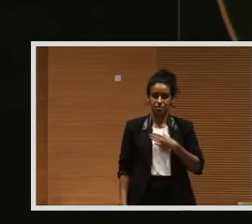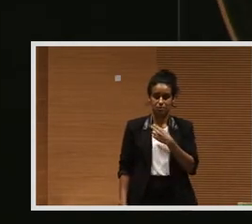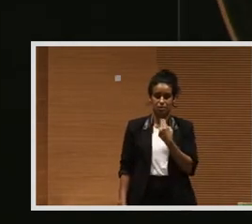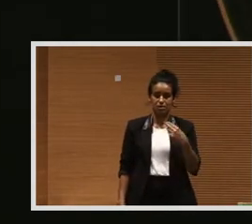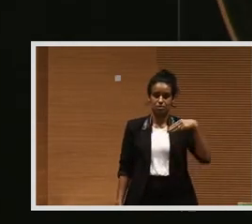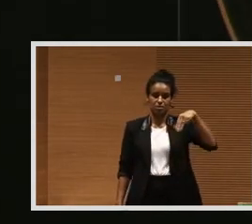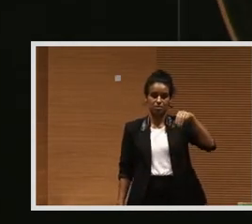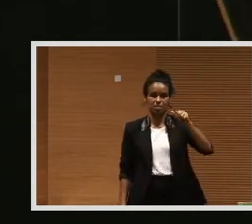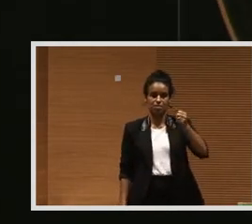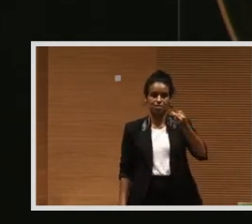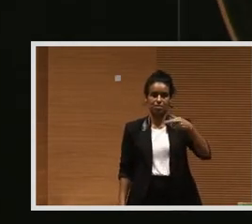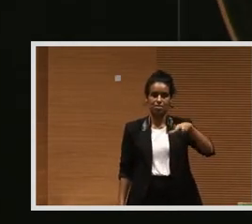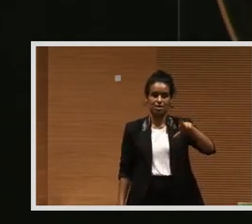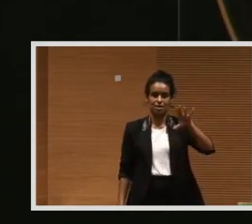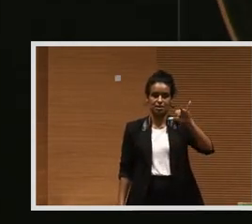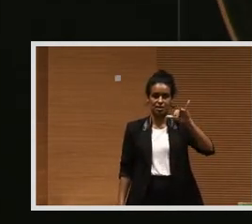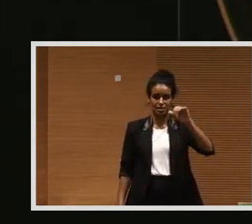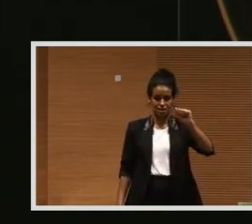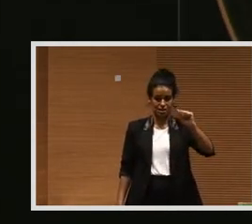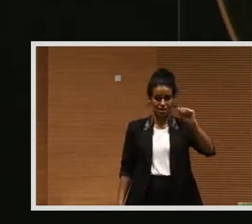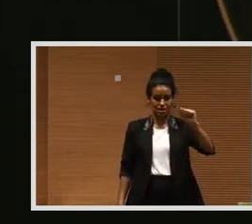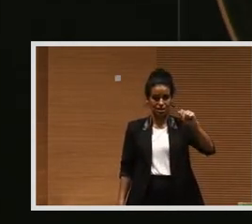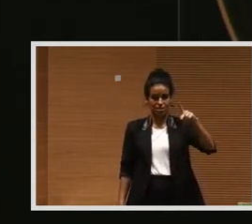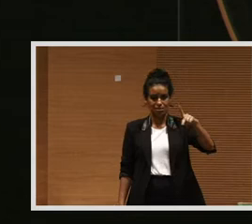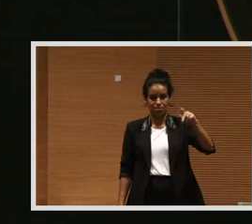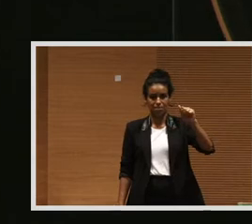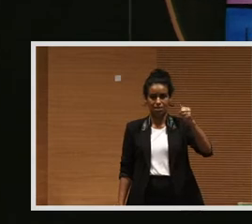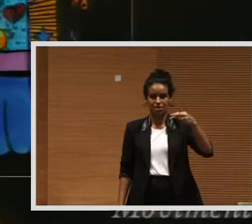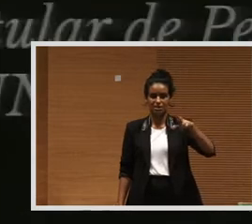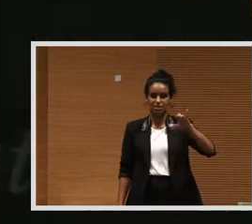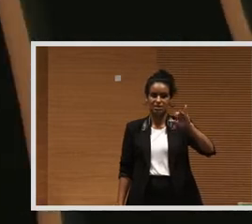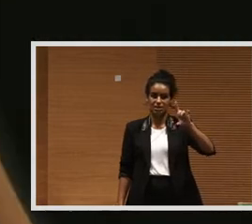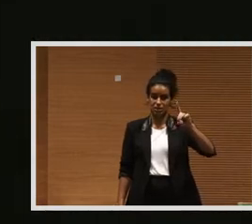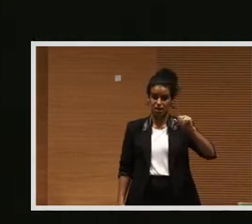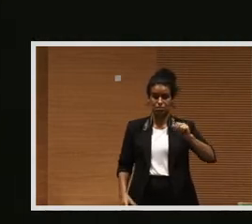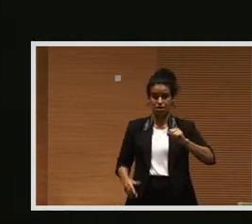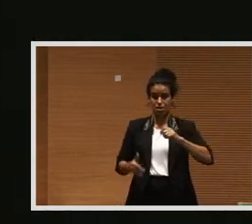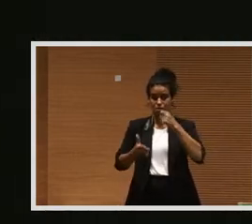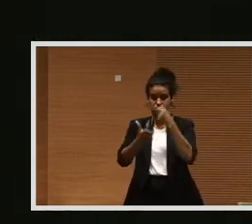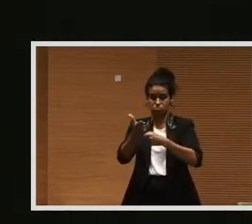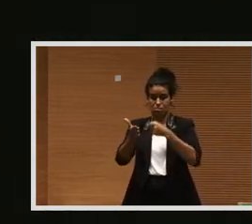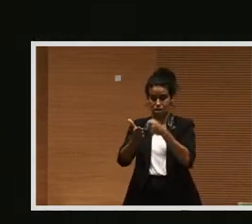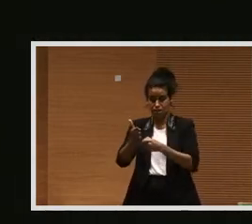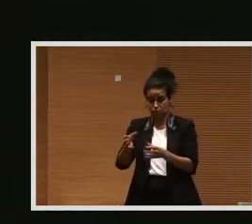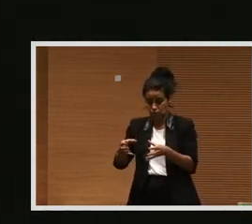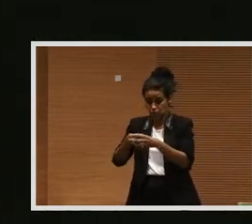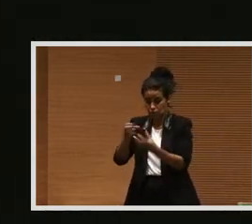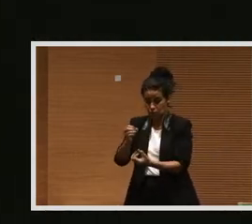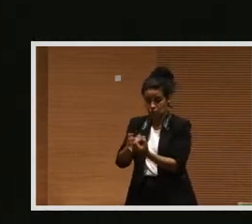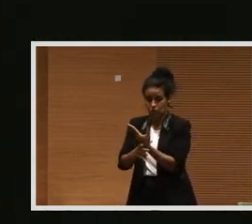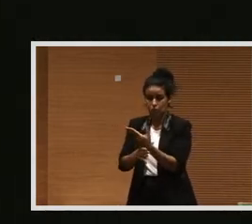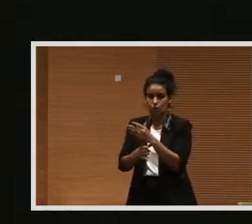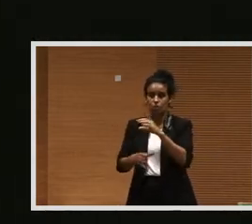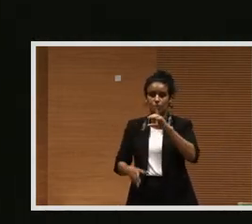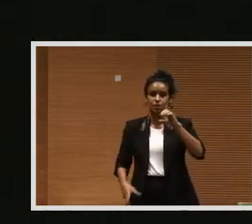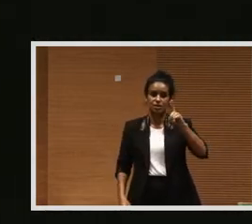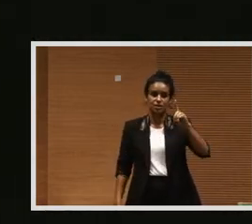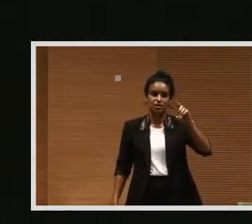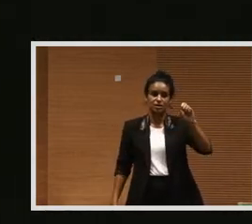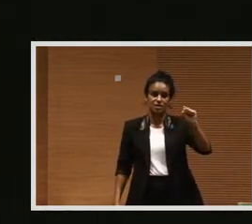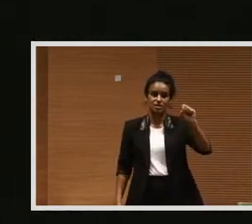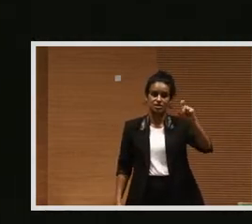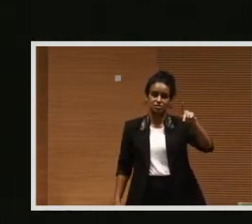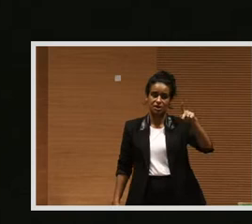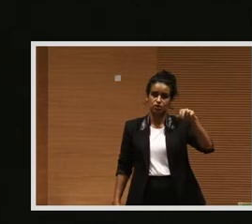Aparecida e sou militante do Despatologiza e apresento meus conflitos de